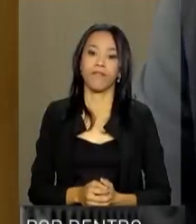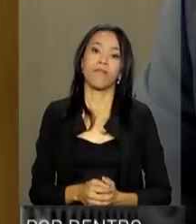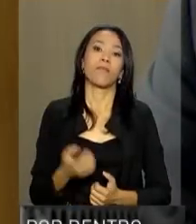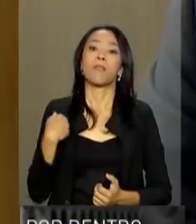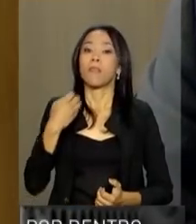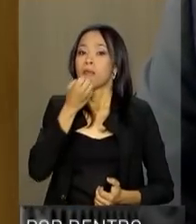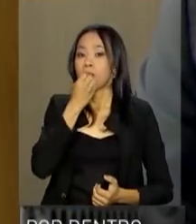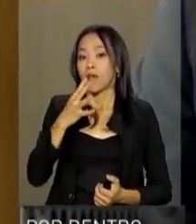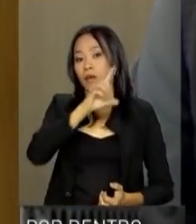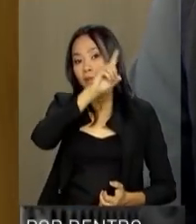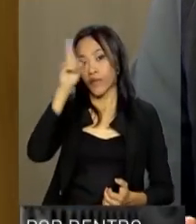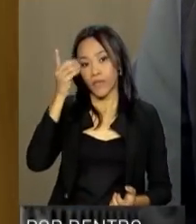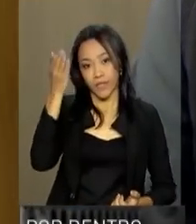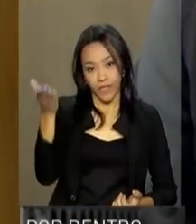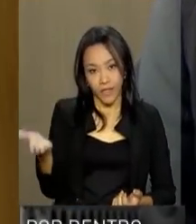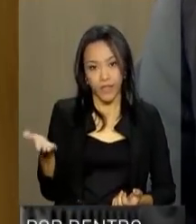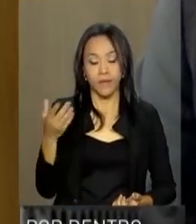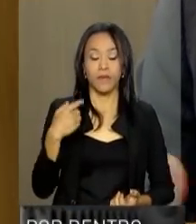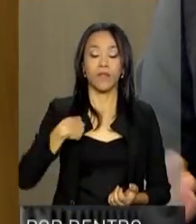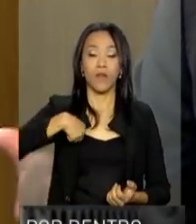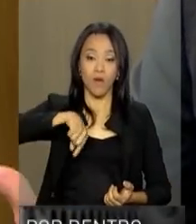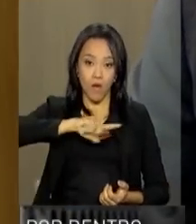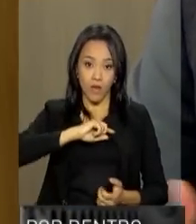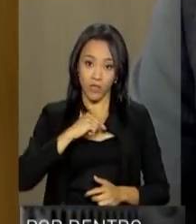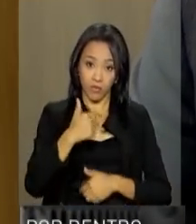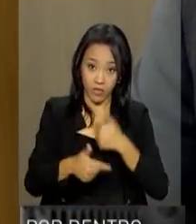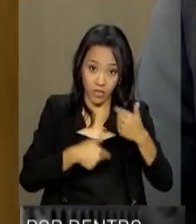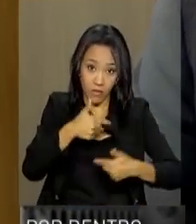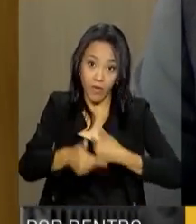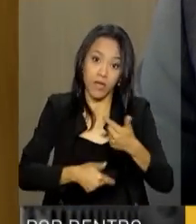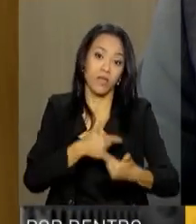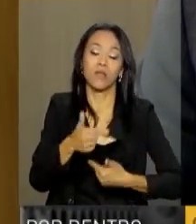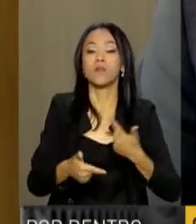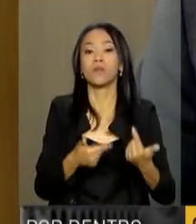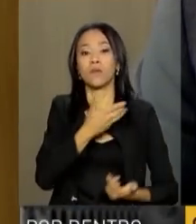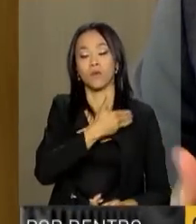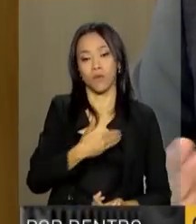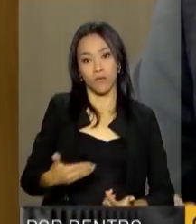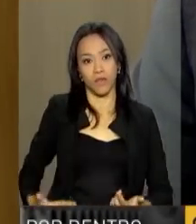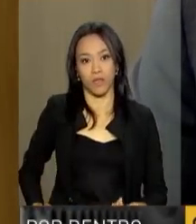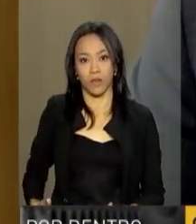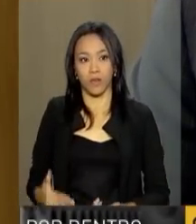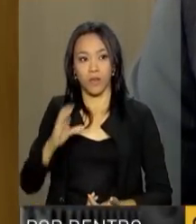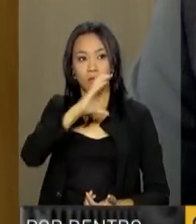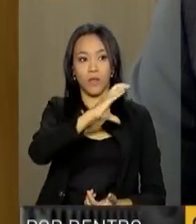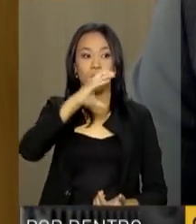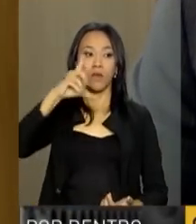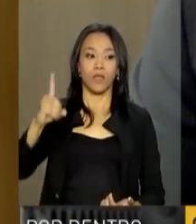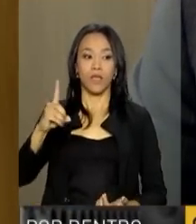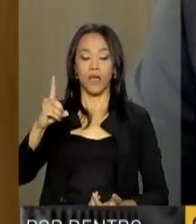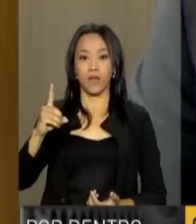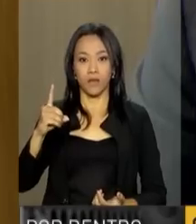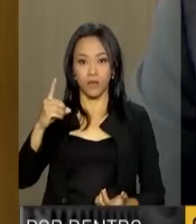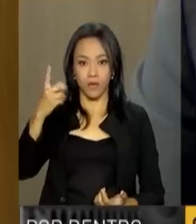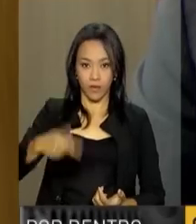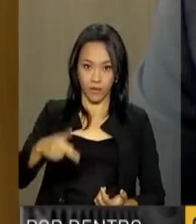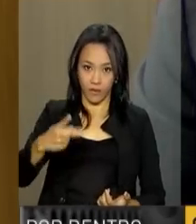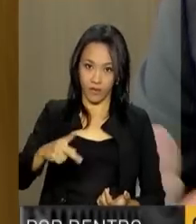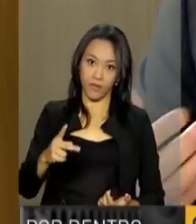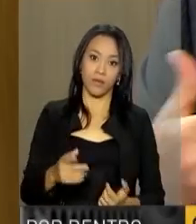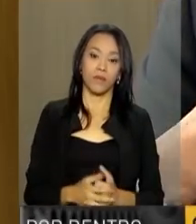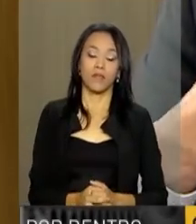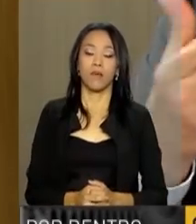é nós estamos trabalhando uma força tarefa do governo e coordenada pela casa civil pelo ministro padilha